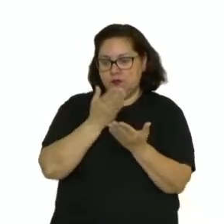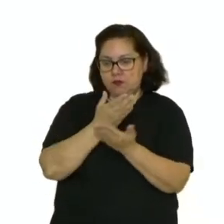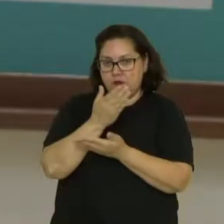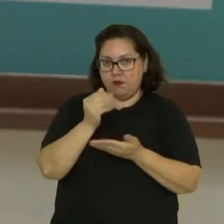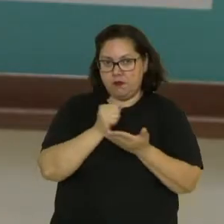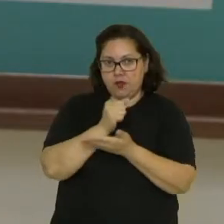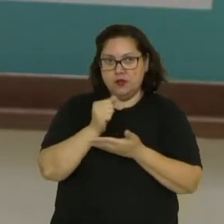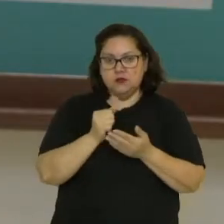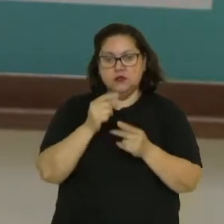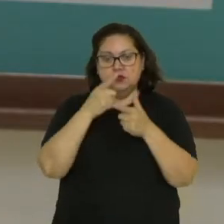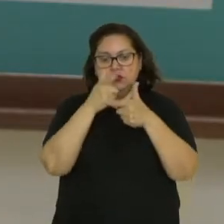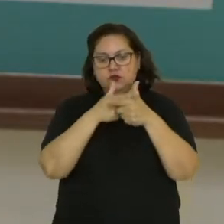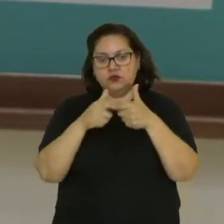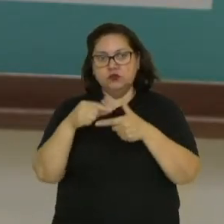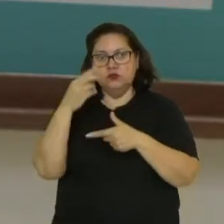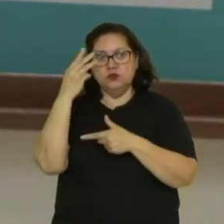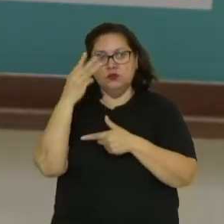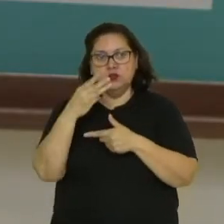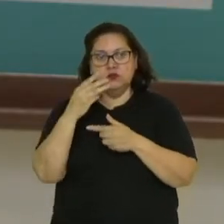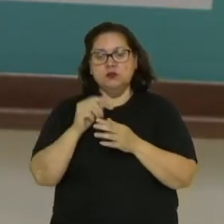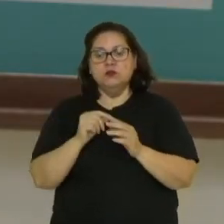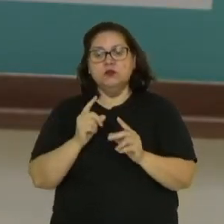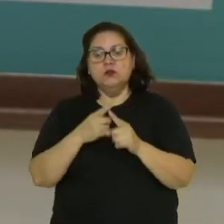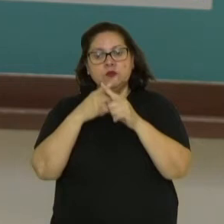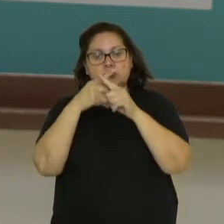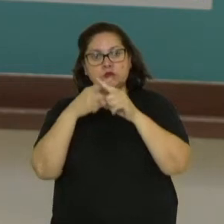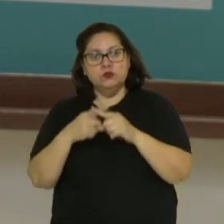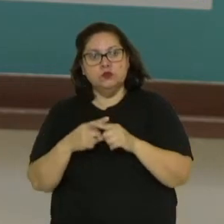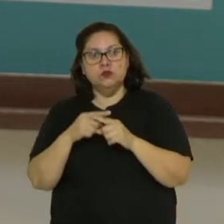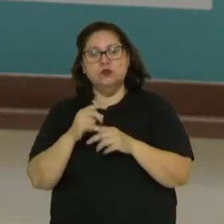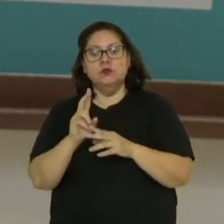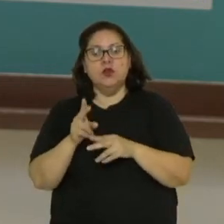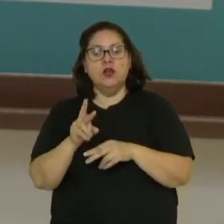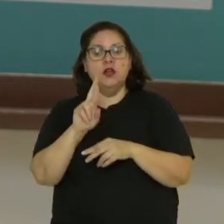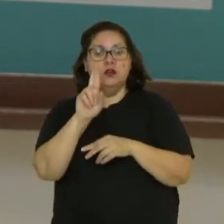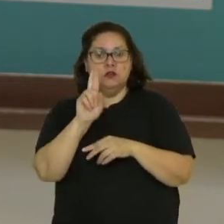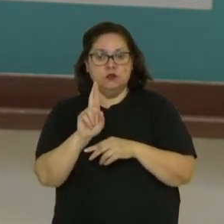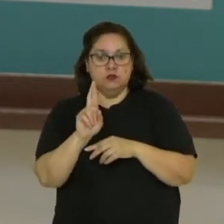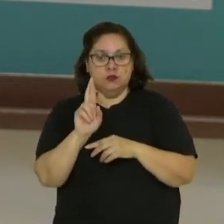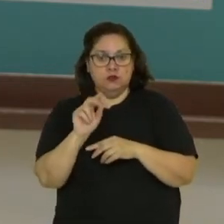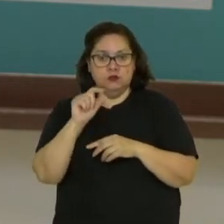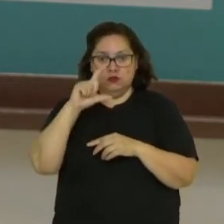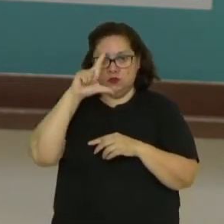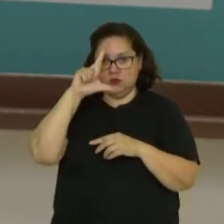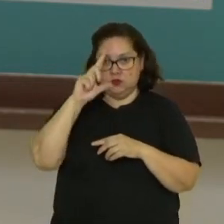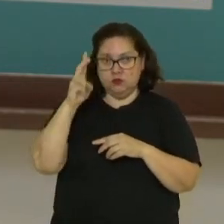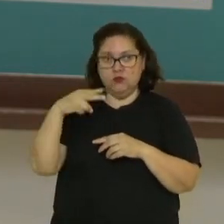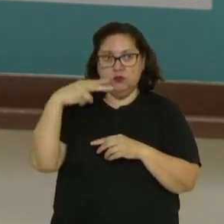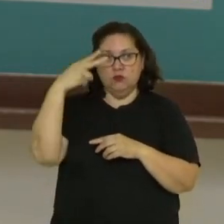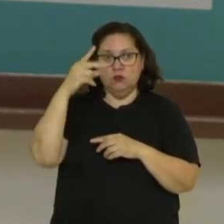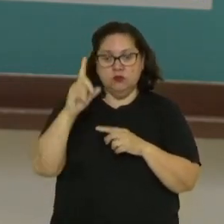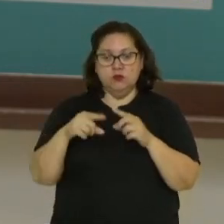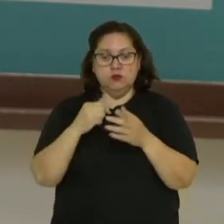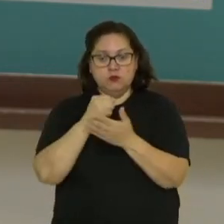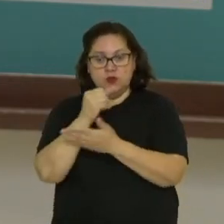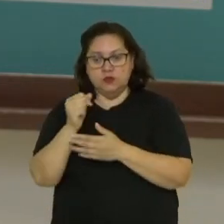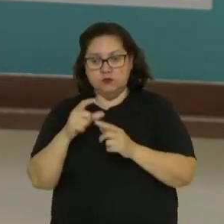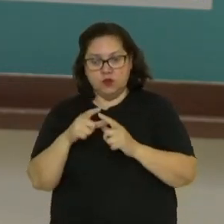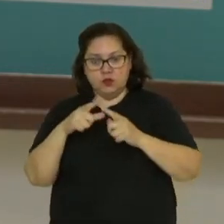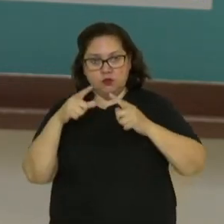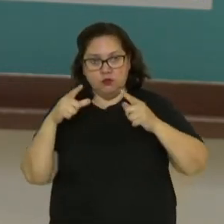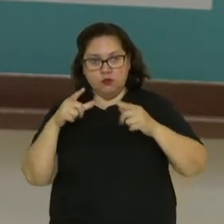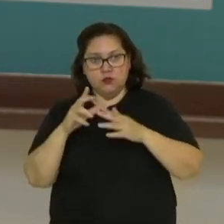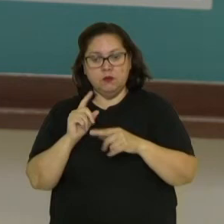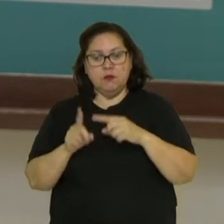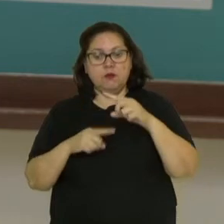bases, dividido por 3, que multiplica pelo raio ao quadrado da base